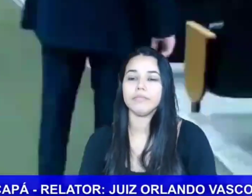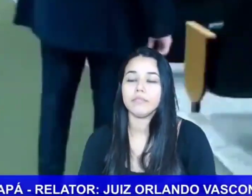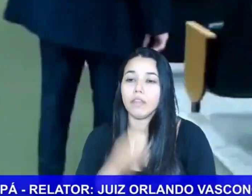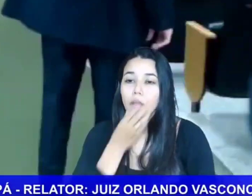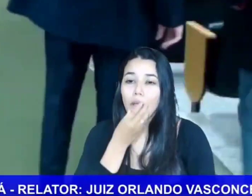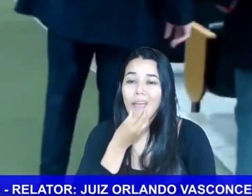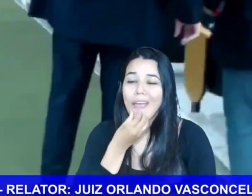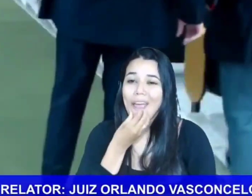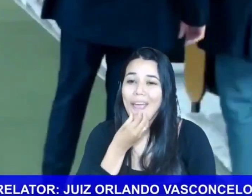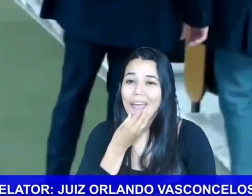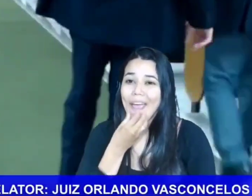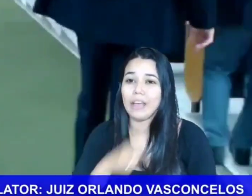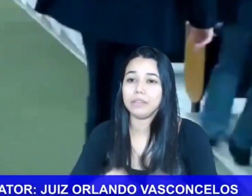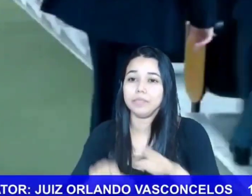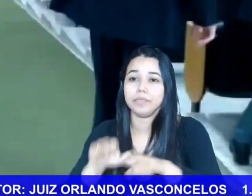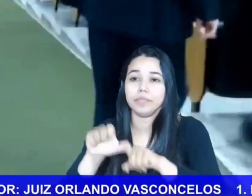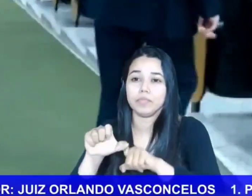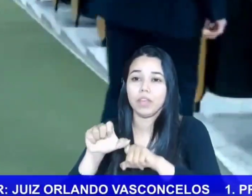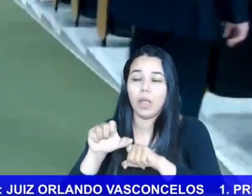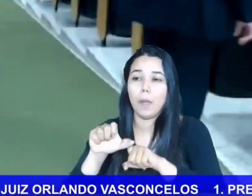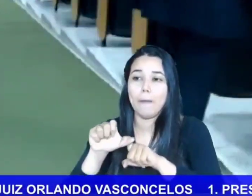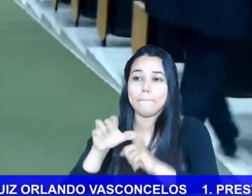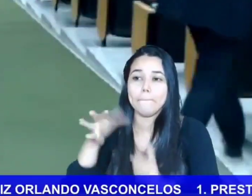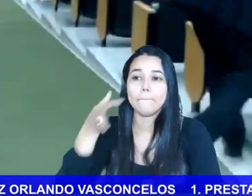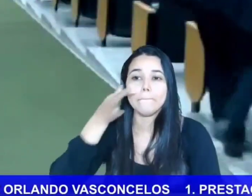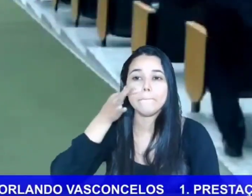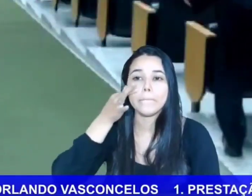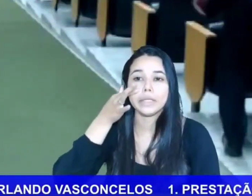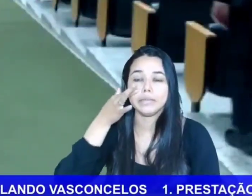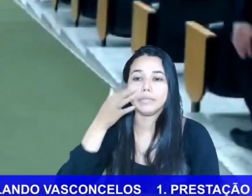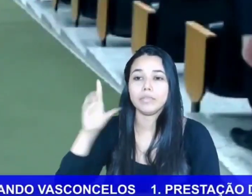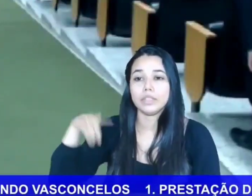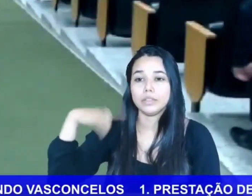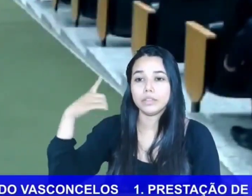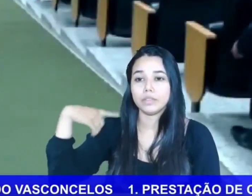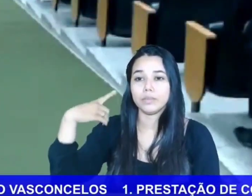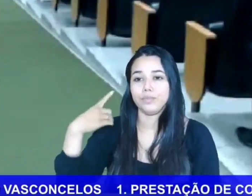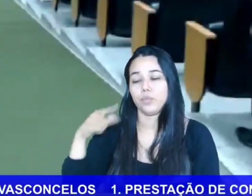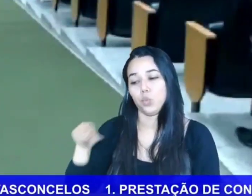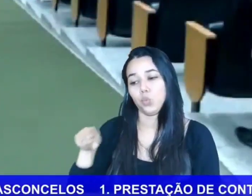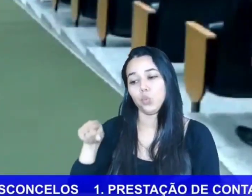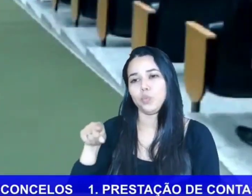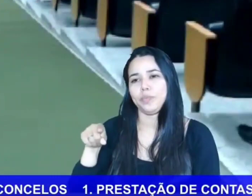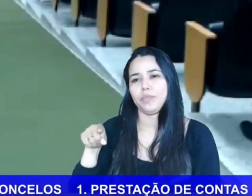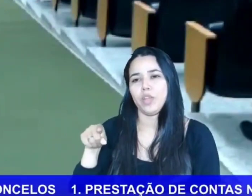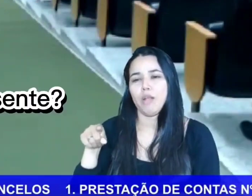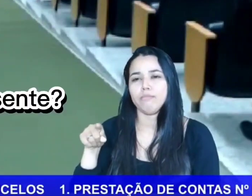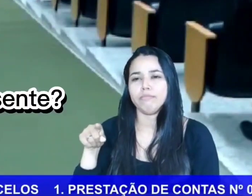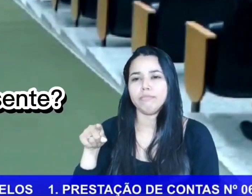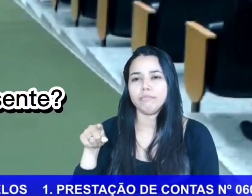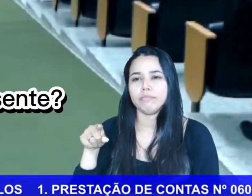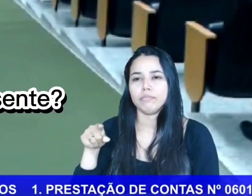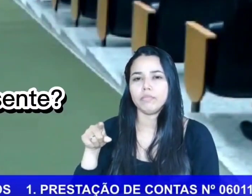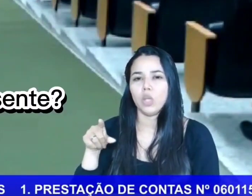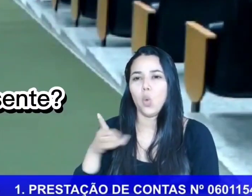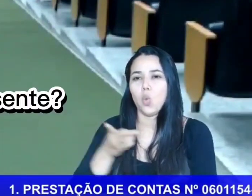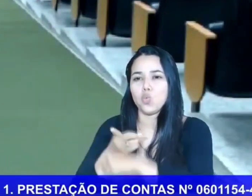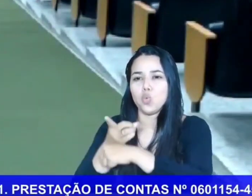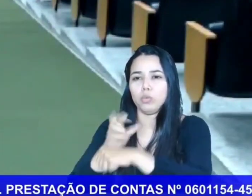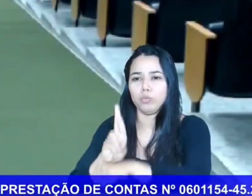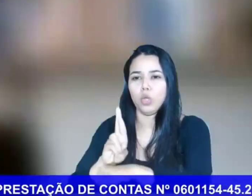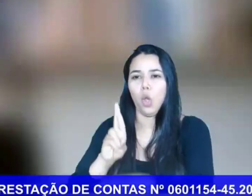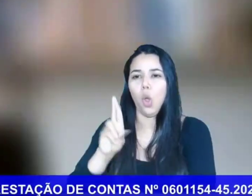Temos sustentação oral, está Imagem presente ampla do plenário. o advogado, doutor Lucas. Doutor Lucas está